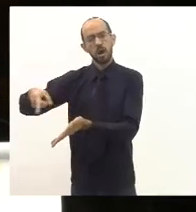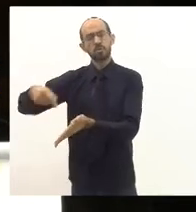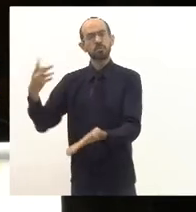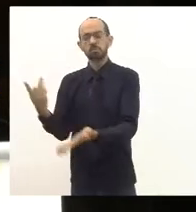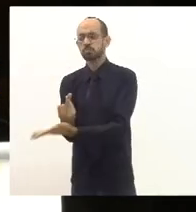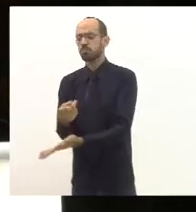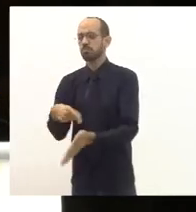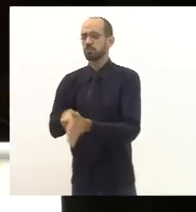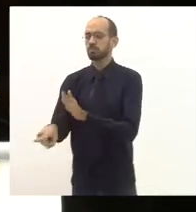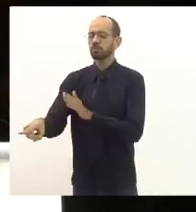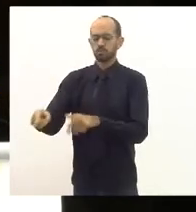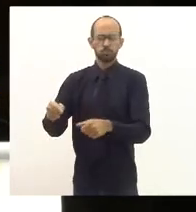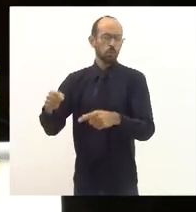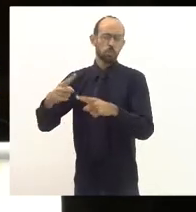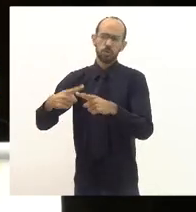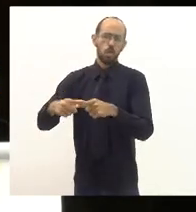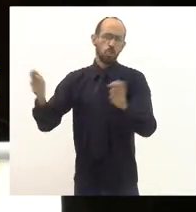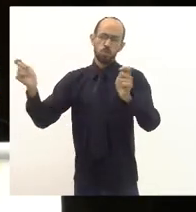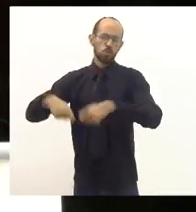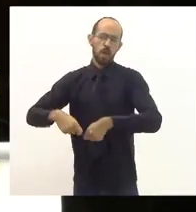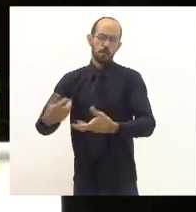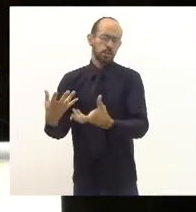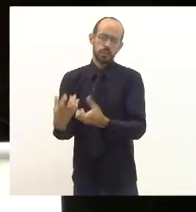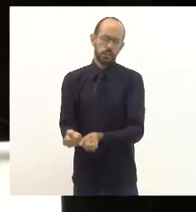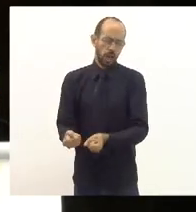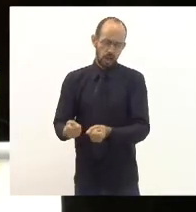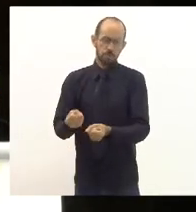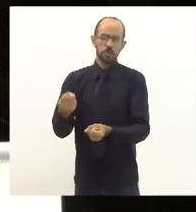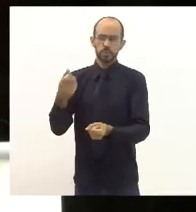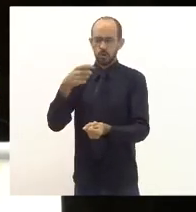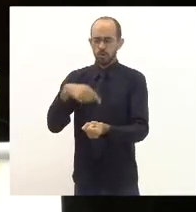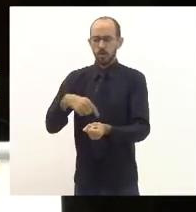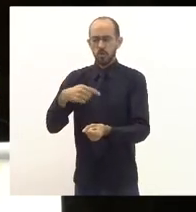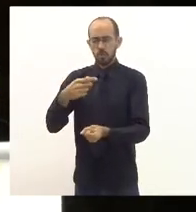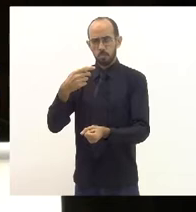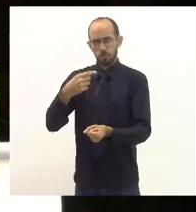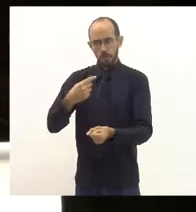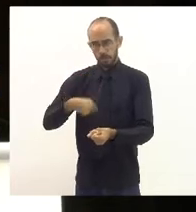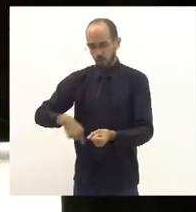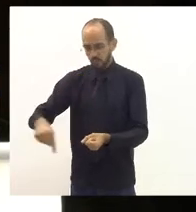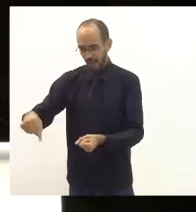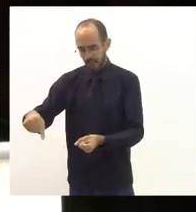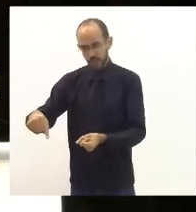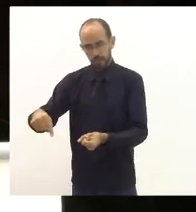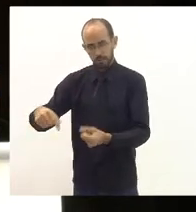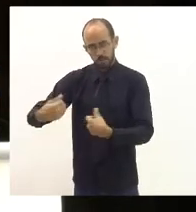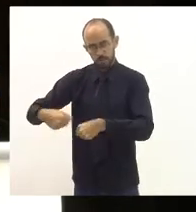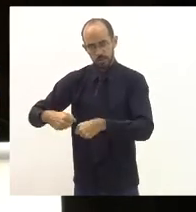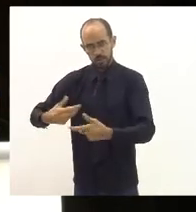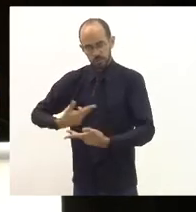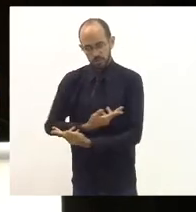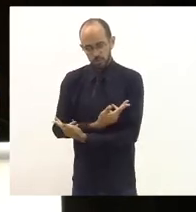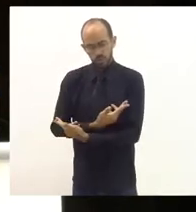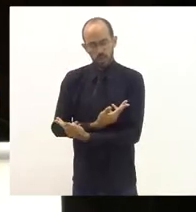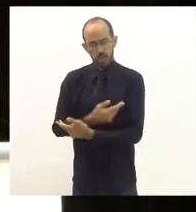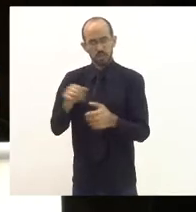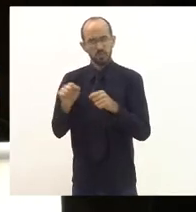porque não é admissível que uma pessoa vá procurar o serviço, tenha uma cirurgia mal